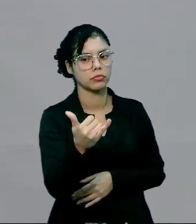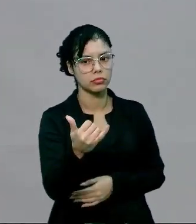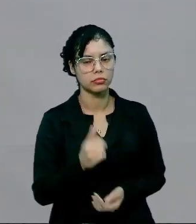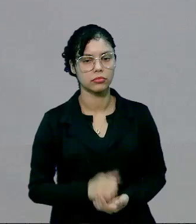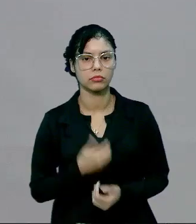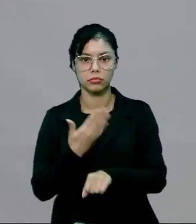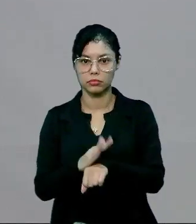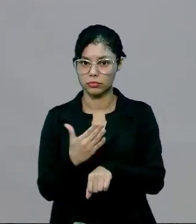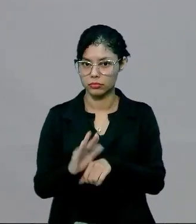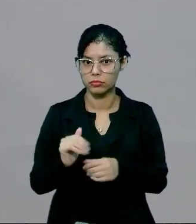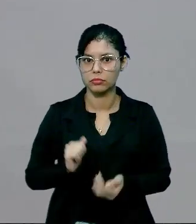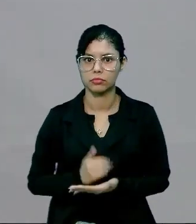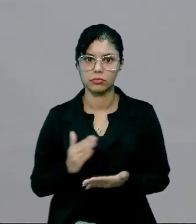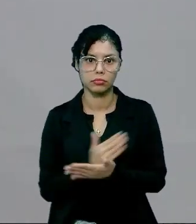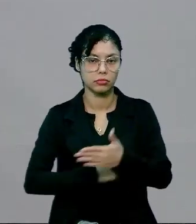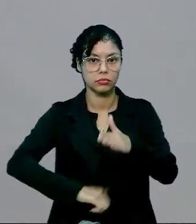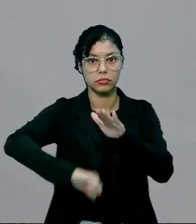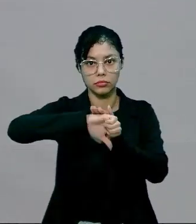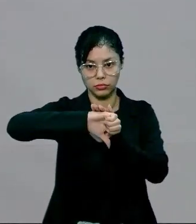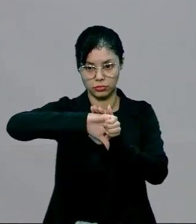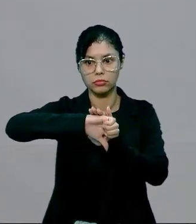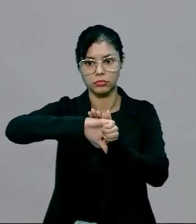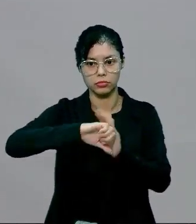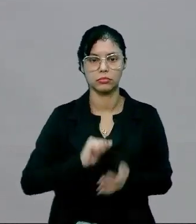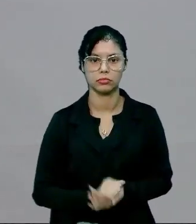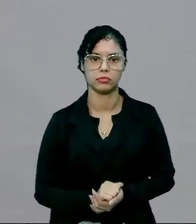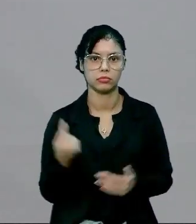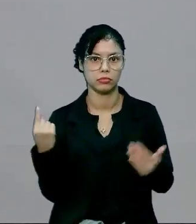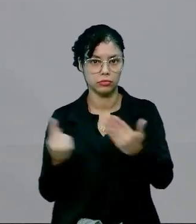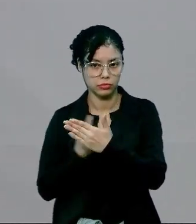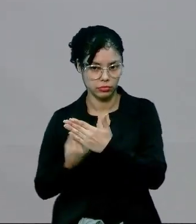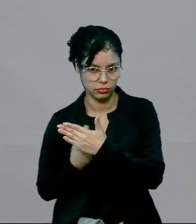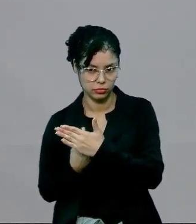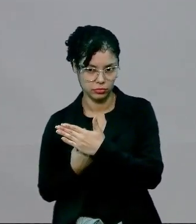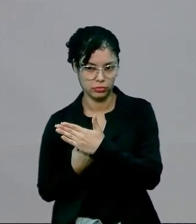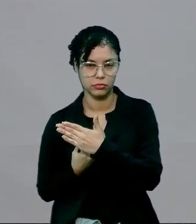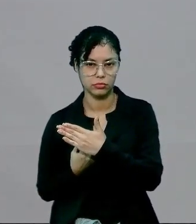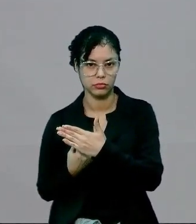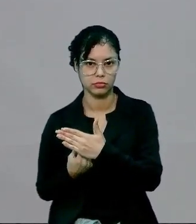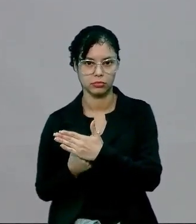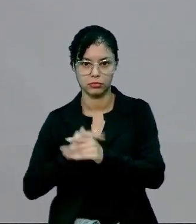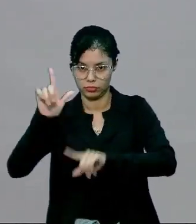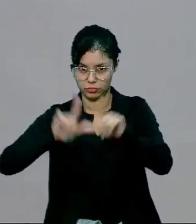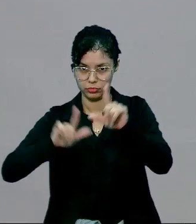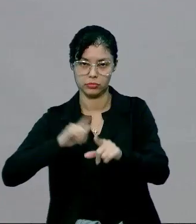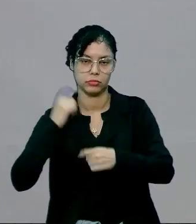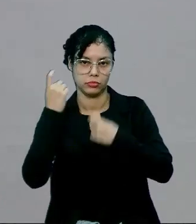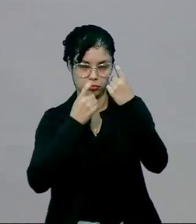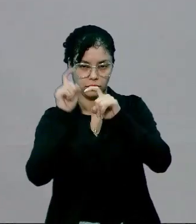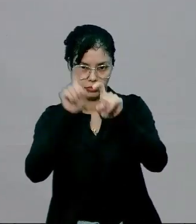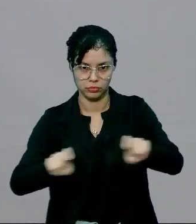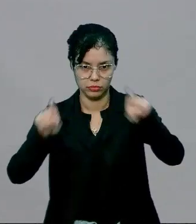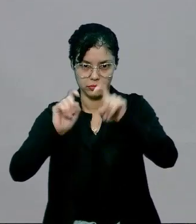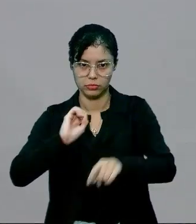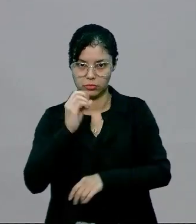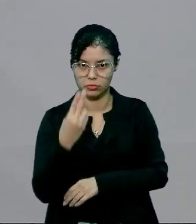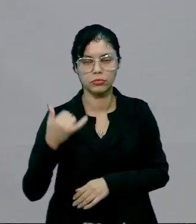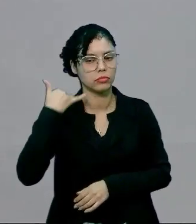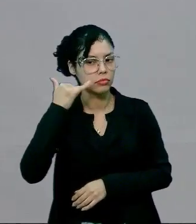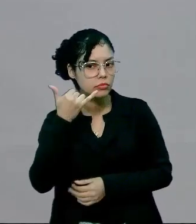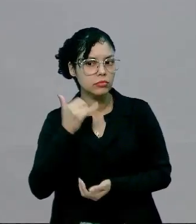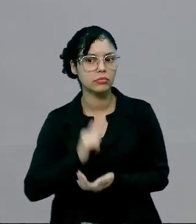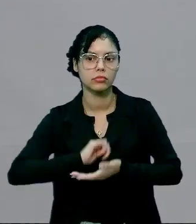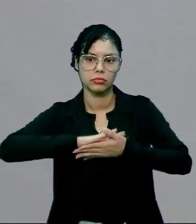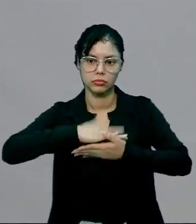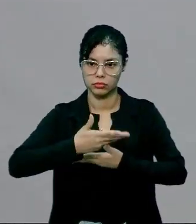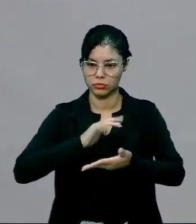e praticado alguns crimes porque acham que elas estão escondidas atrás da tela de um computador, ou do celular, ou